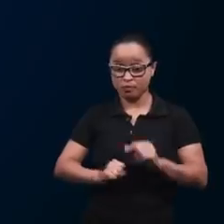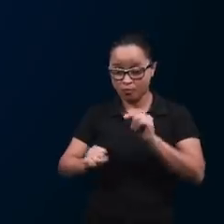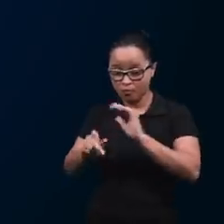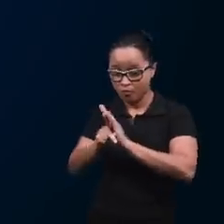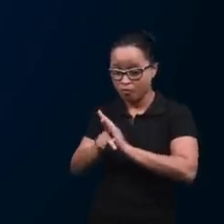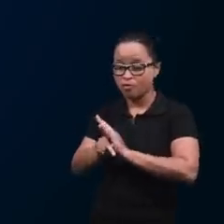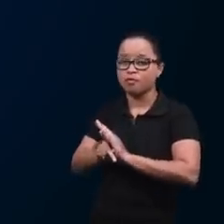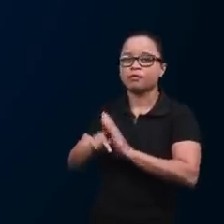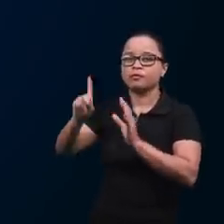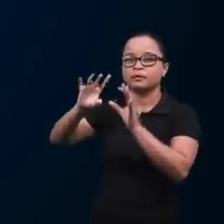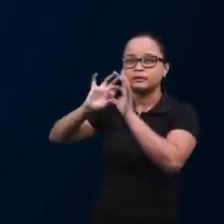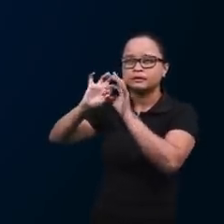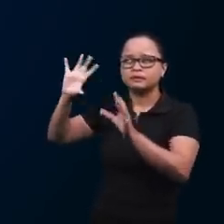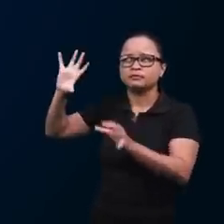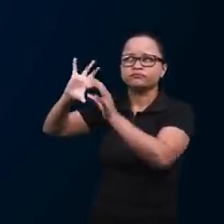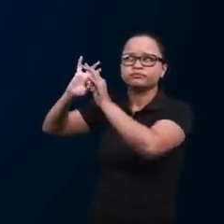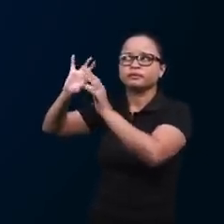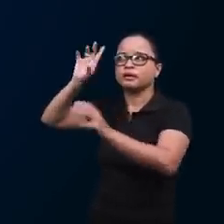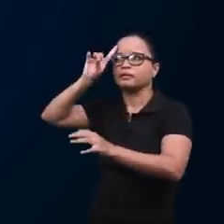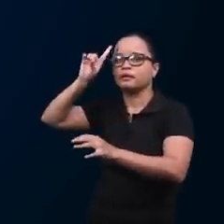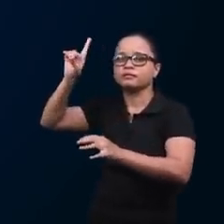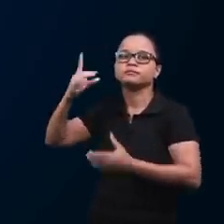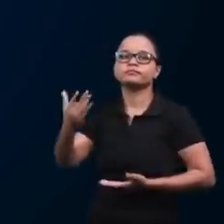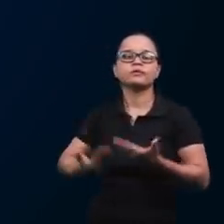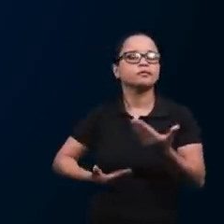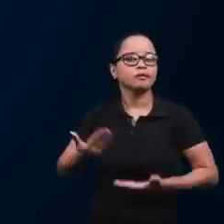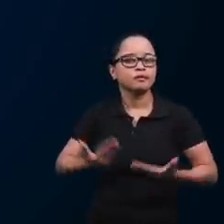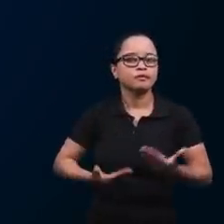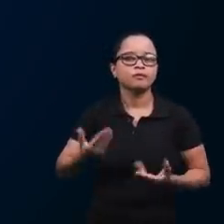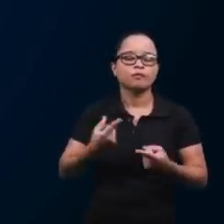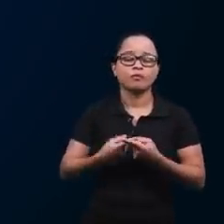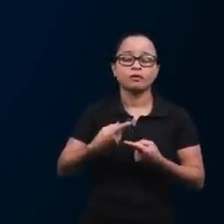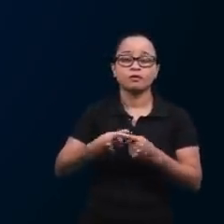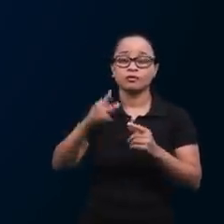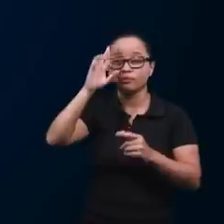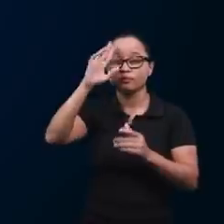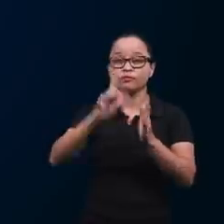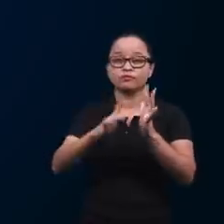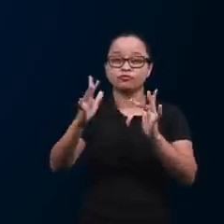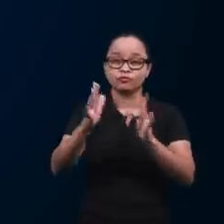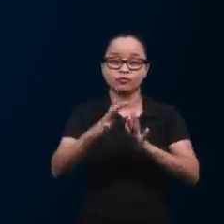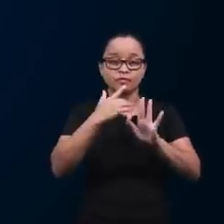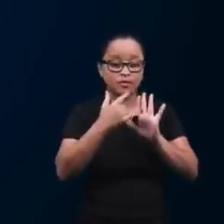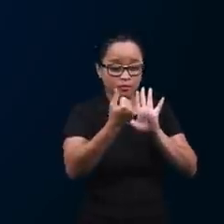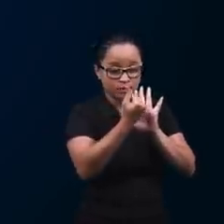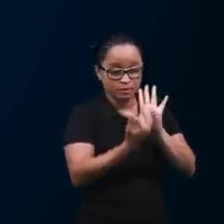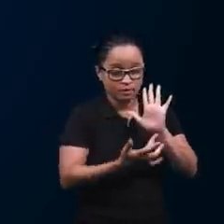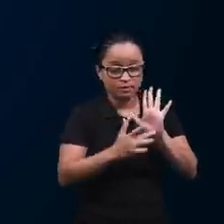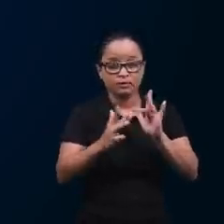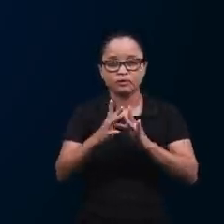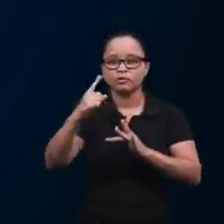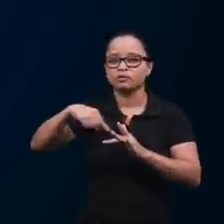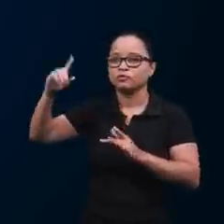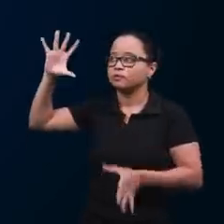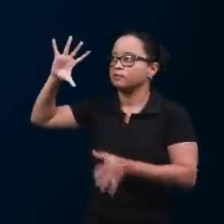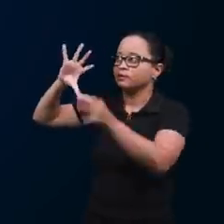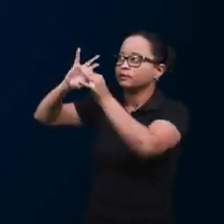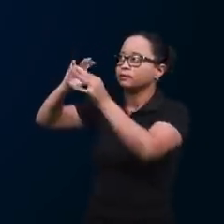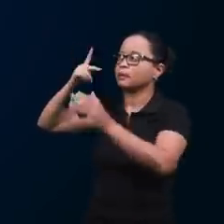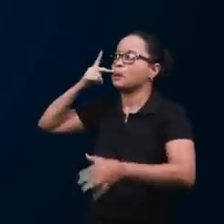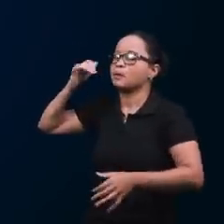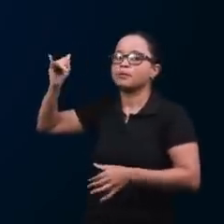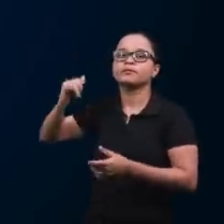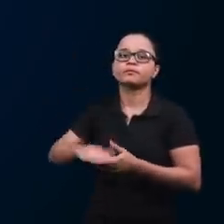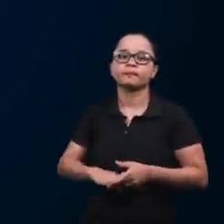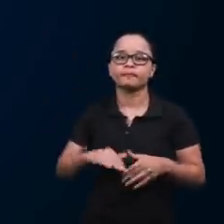do crente que o Senhor Jesus através do seu sangue nos deu o privilégio de termos acesso direto